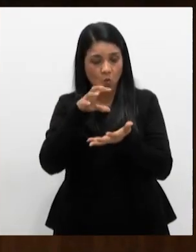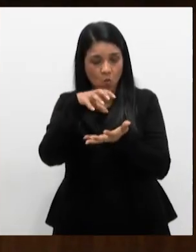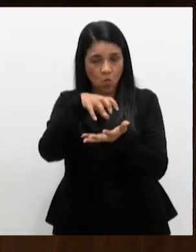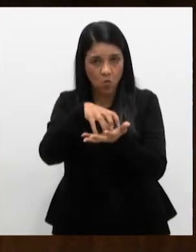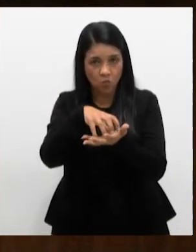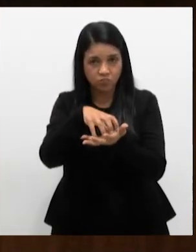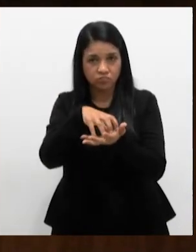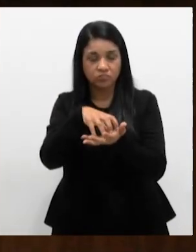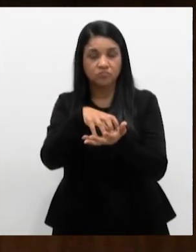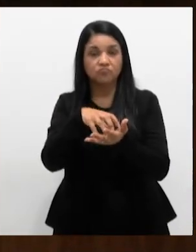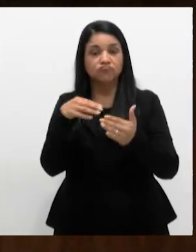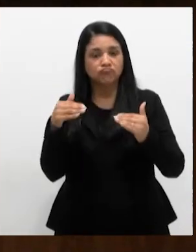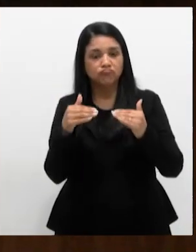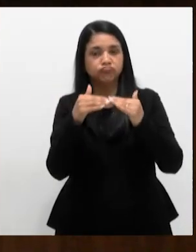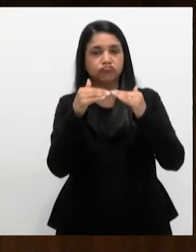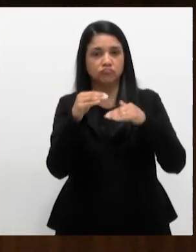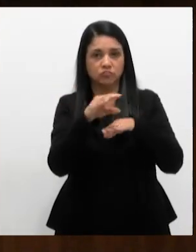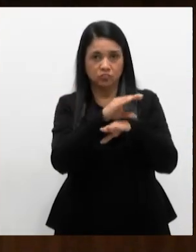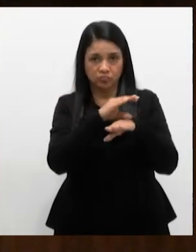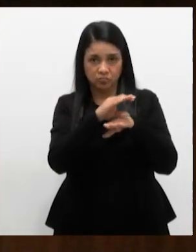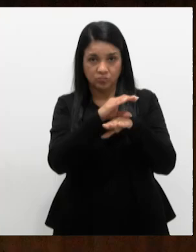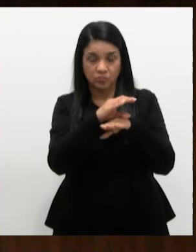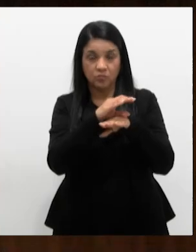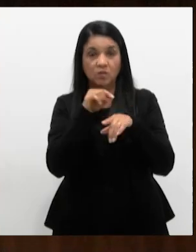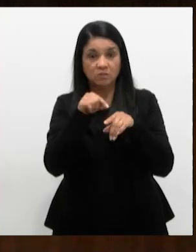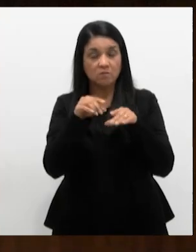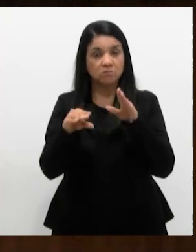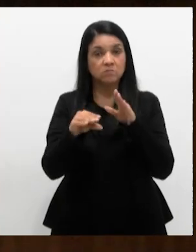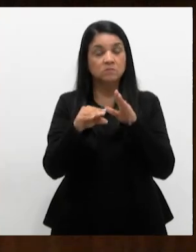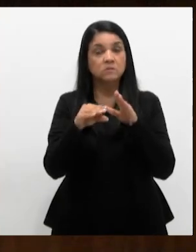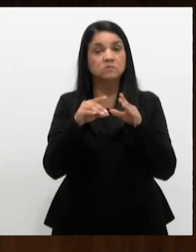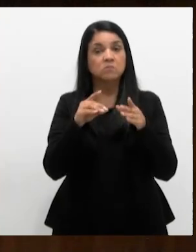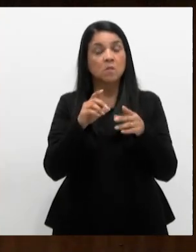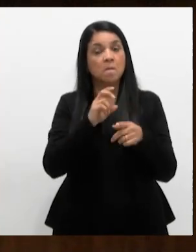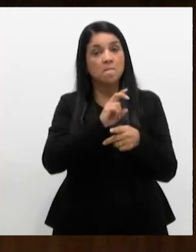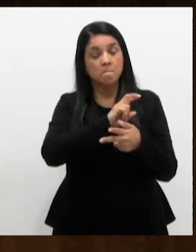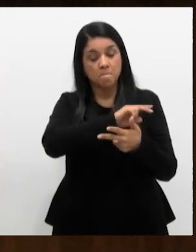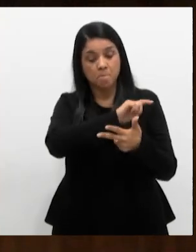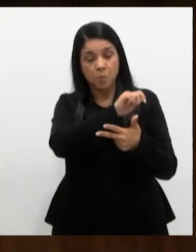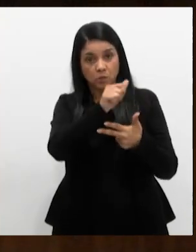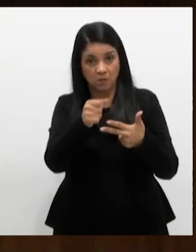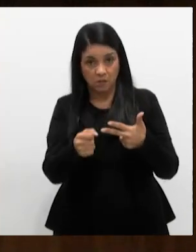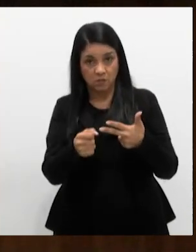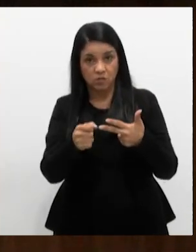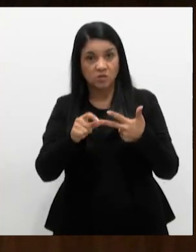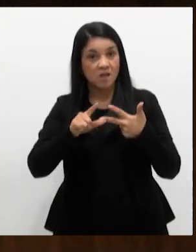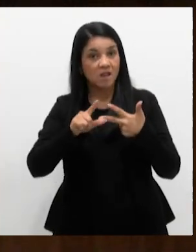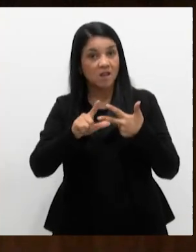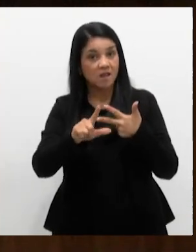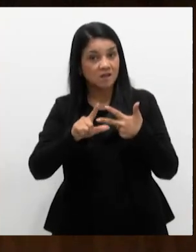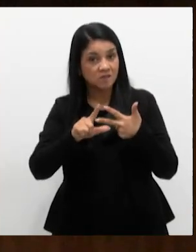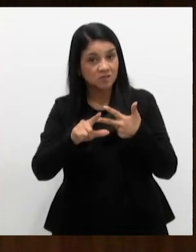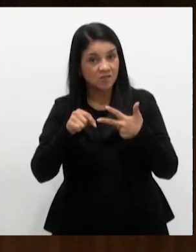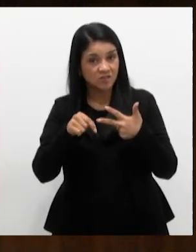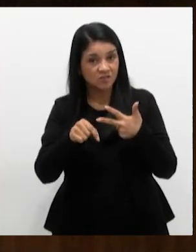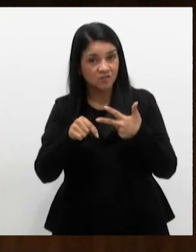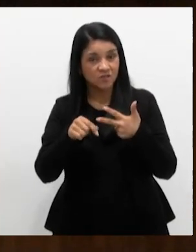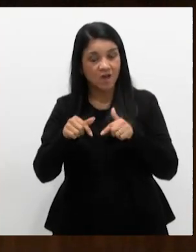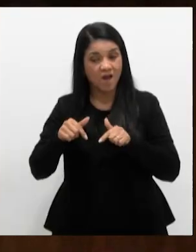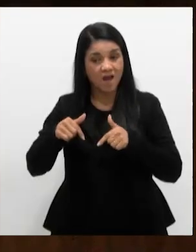de constitucionalidade, elas vinculam os demais poderes, mas não o poder legislativo na